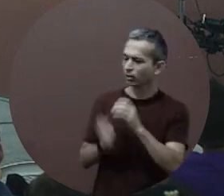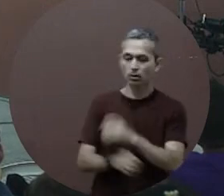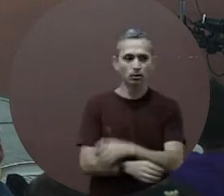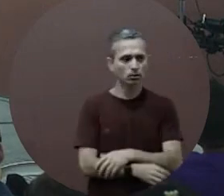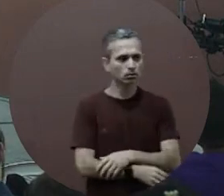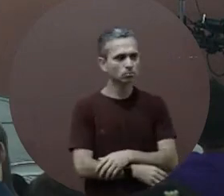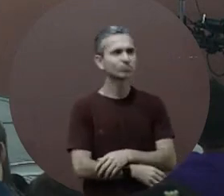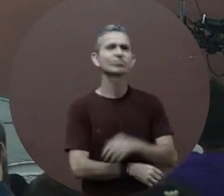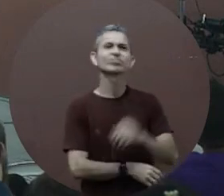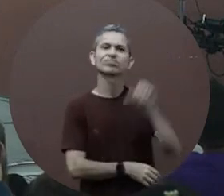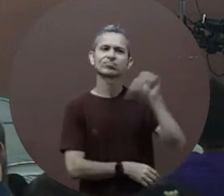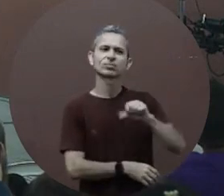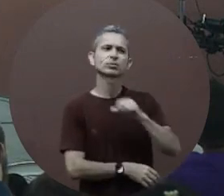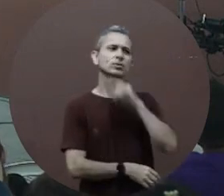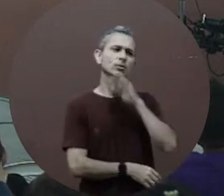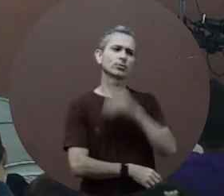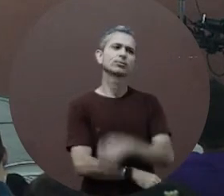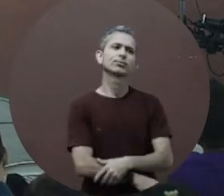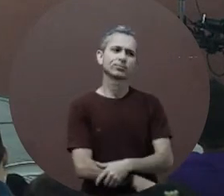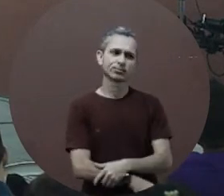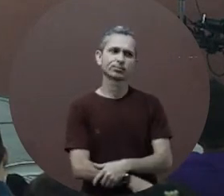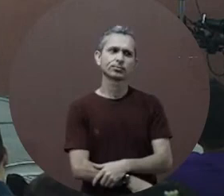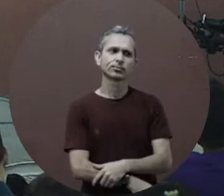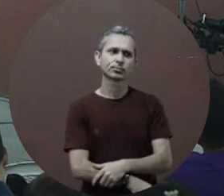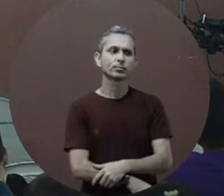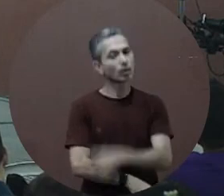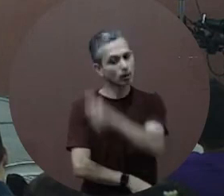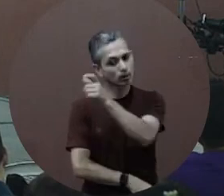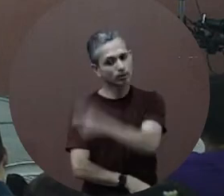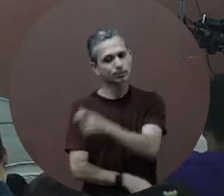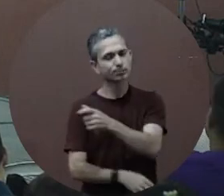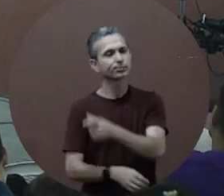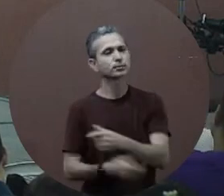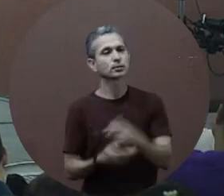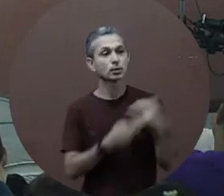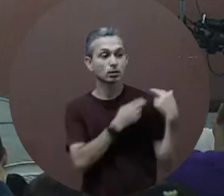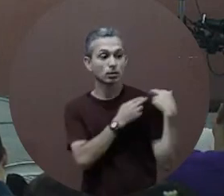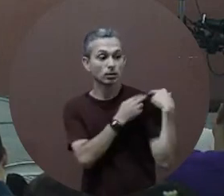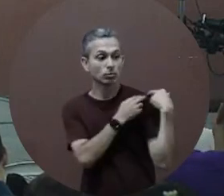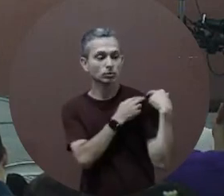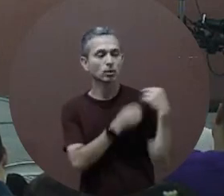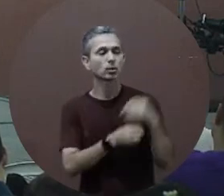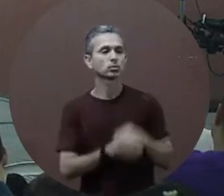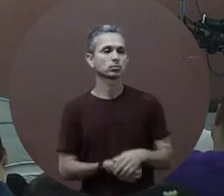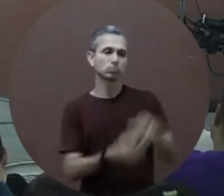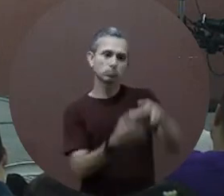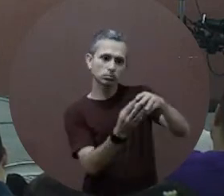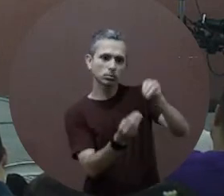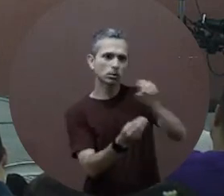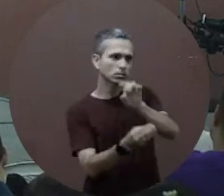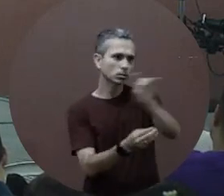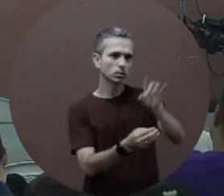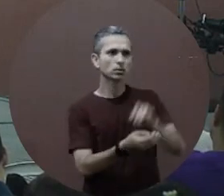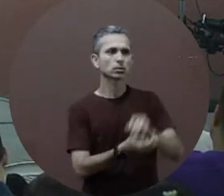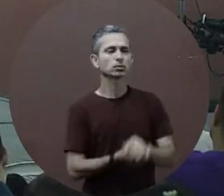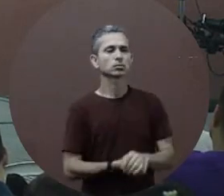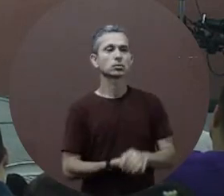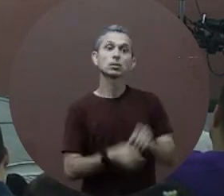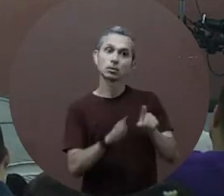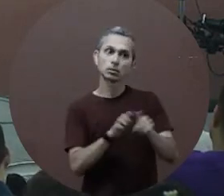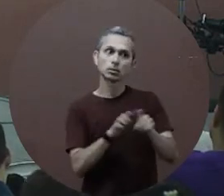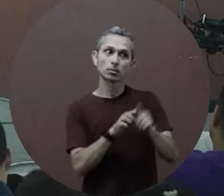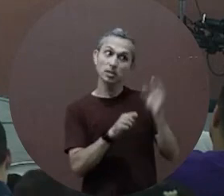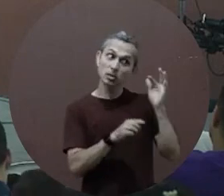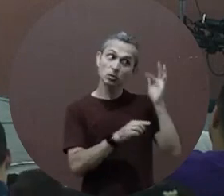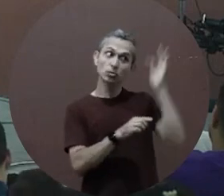Pois eles zelam pela alma de vocês, como quem deve prestar